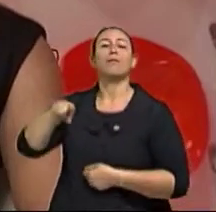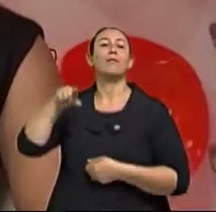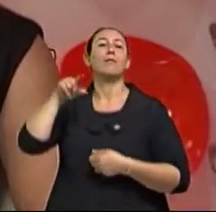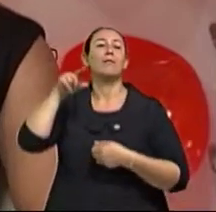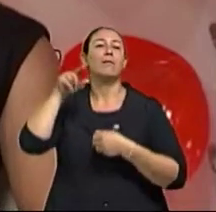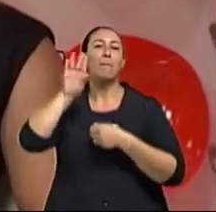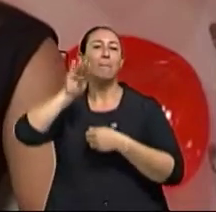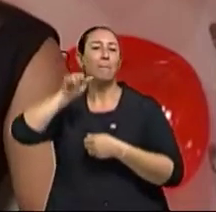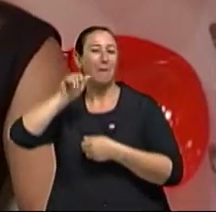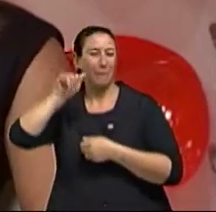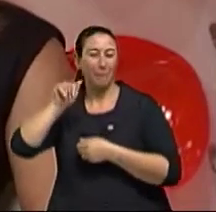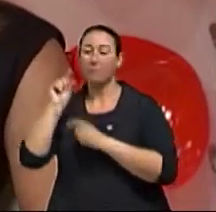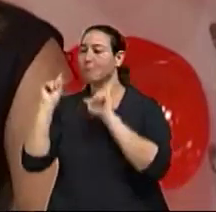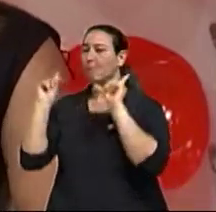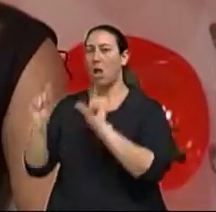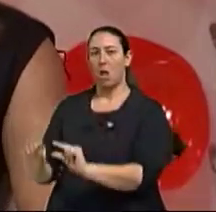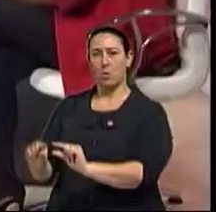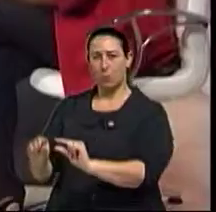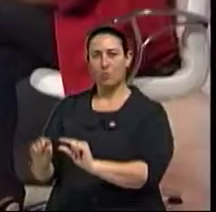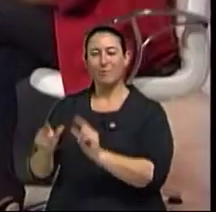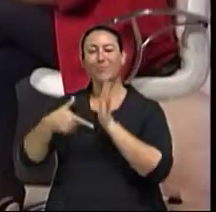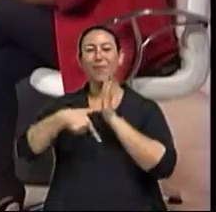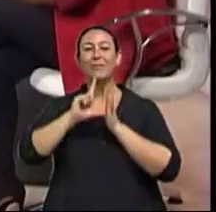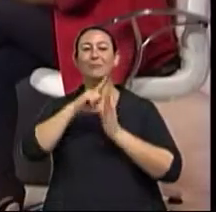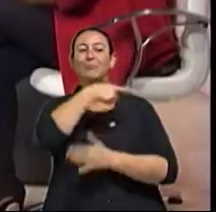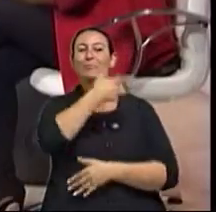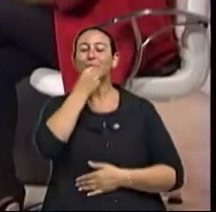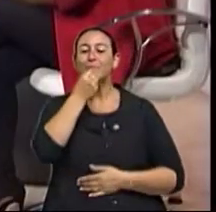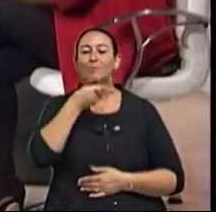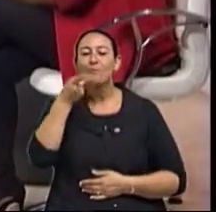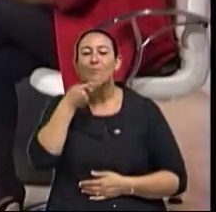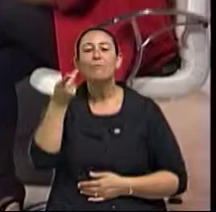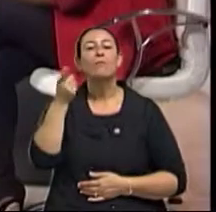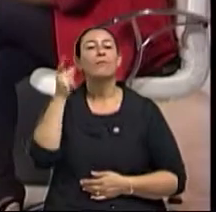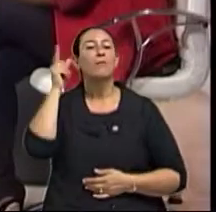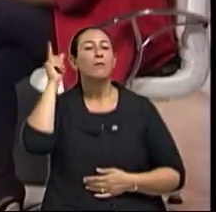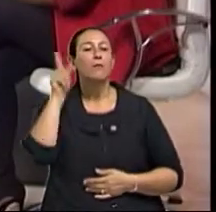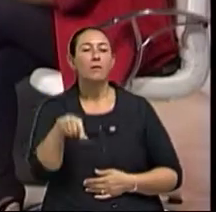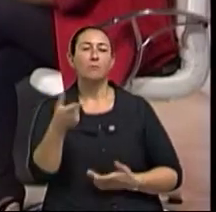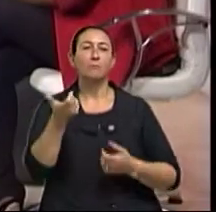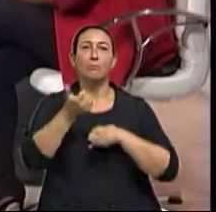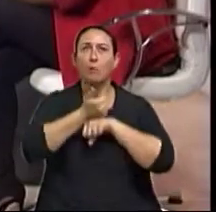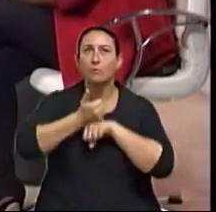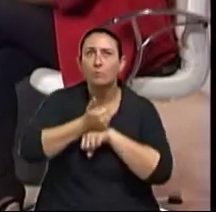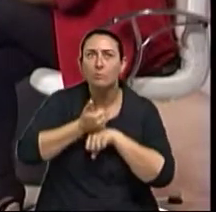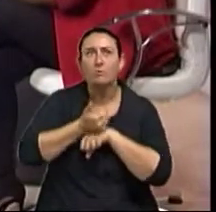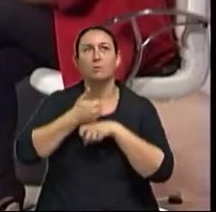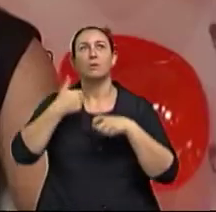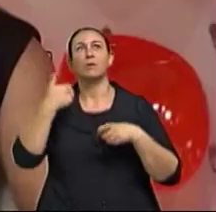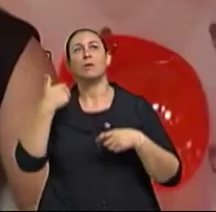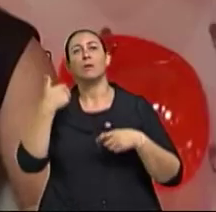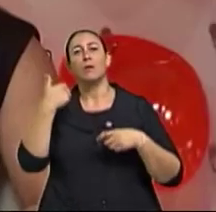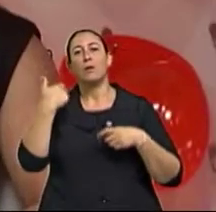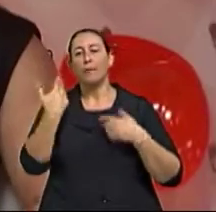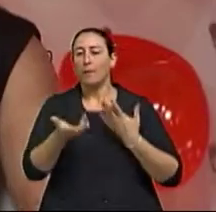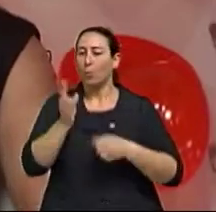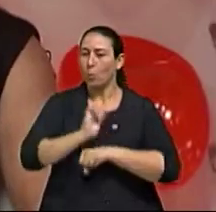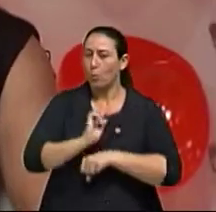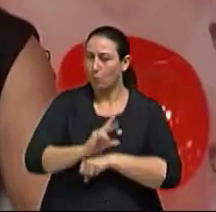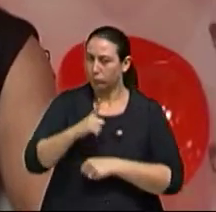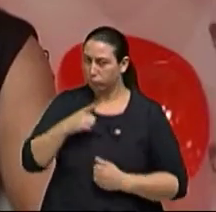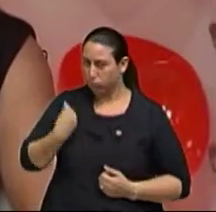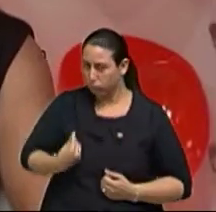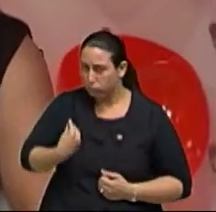inclusive nessa questão que o Matheus comentou antes, de profissionalização dos cuidadores, existe